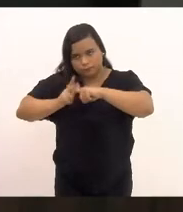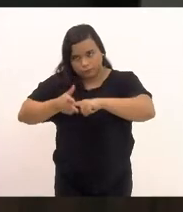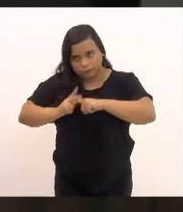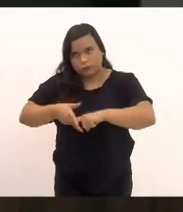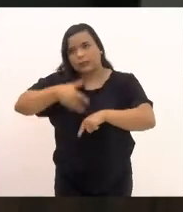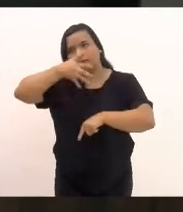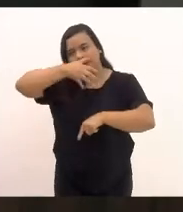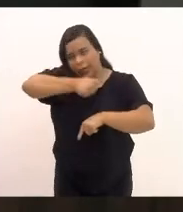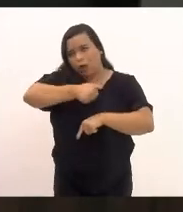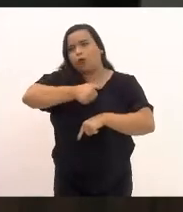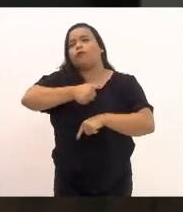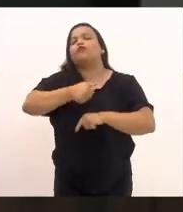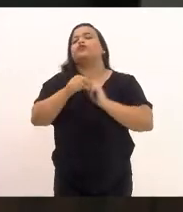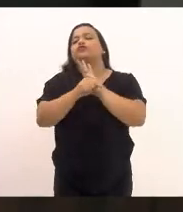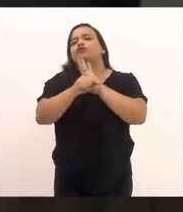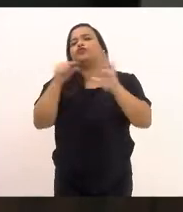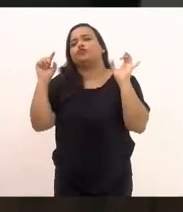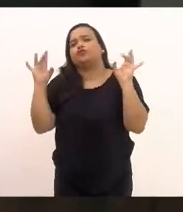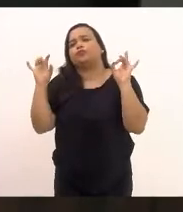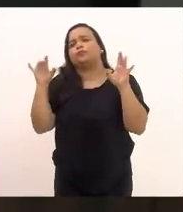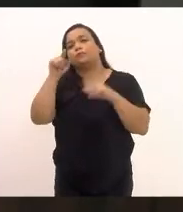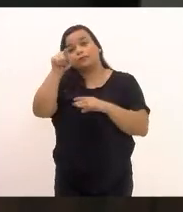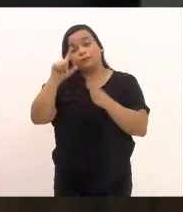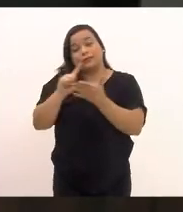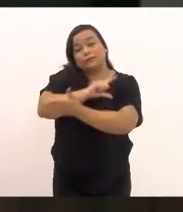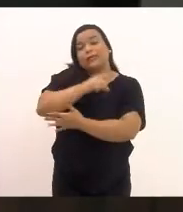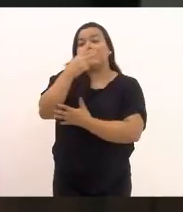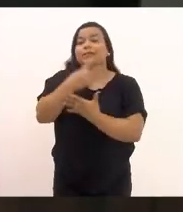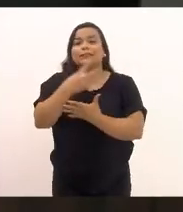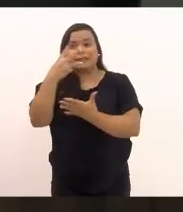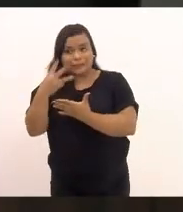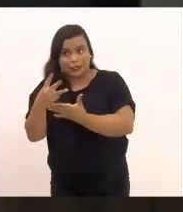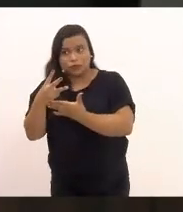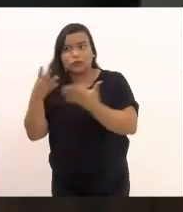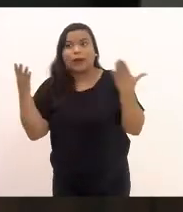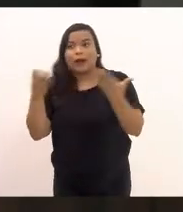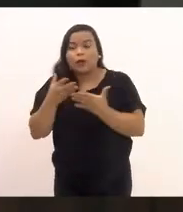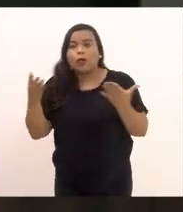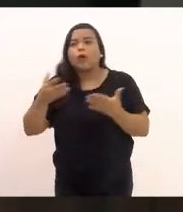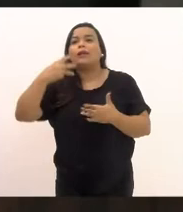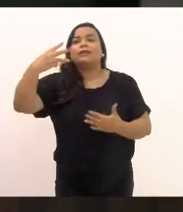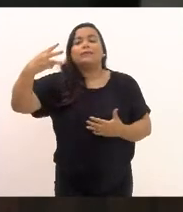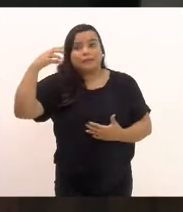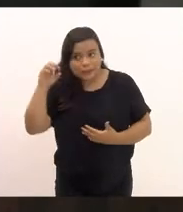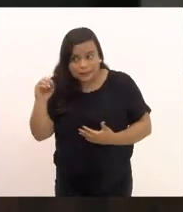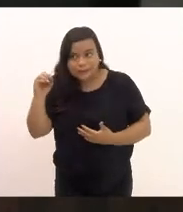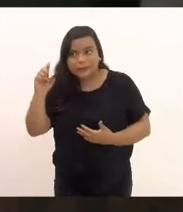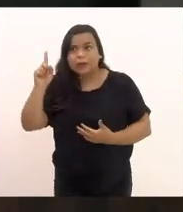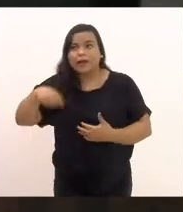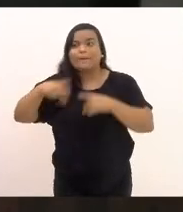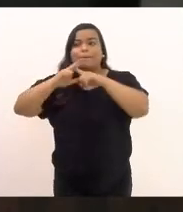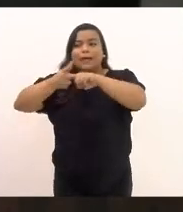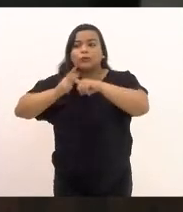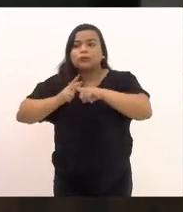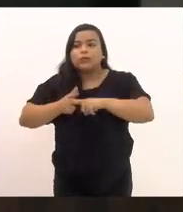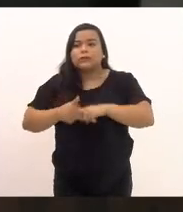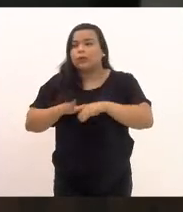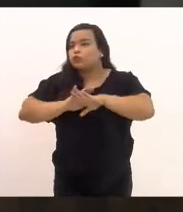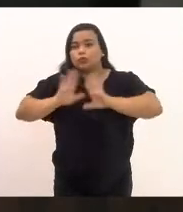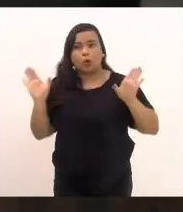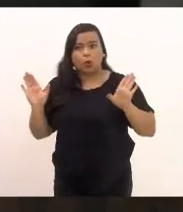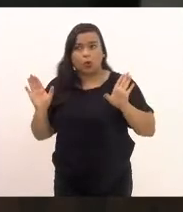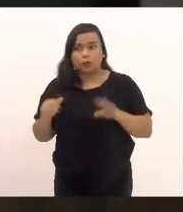destaque. Esse é o anterior, esse é o 33. Nós estamos cantando 30, que era pela manutenção, pura e